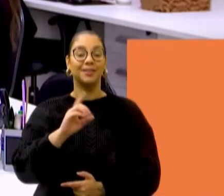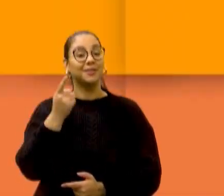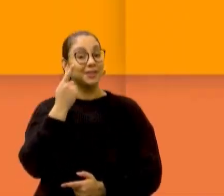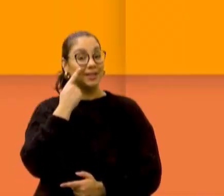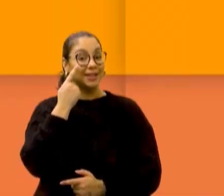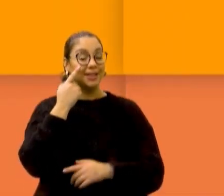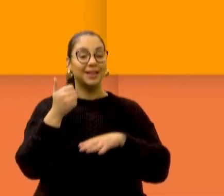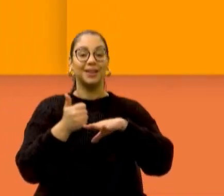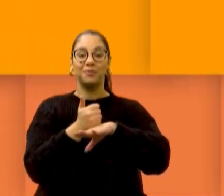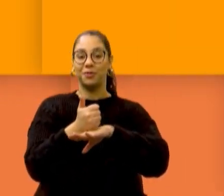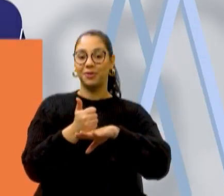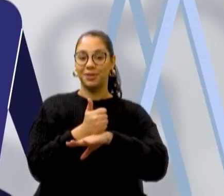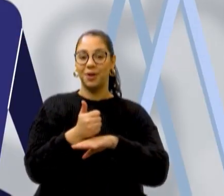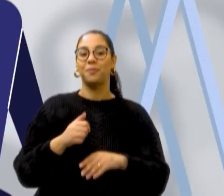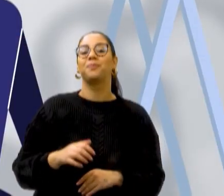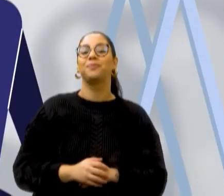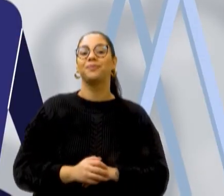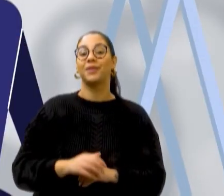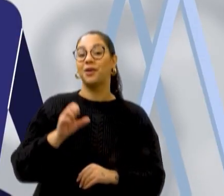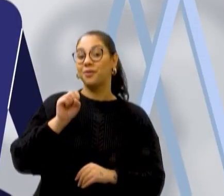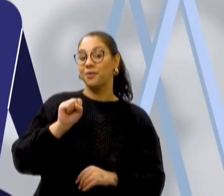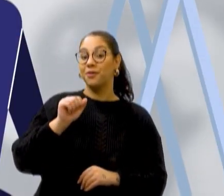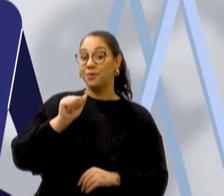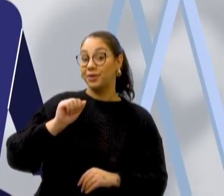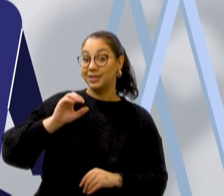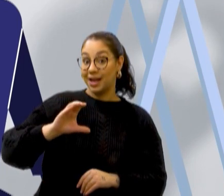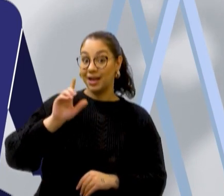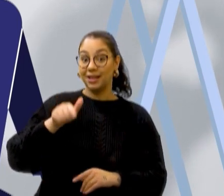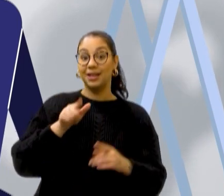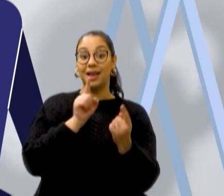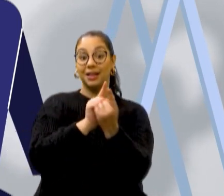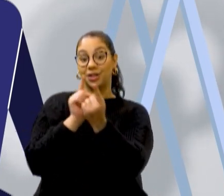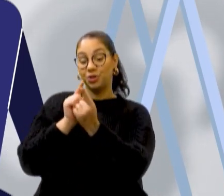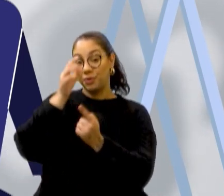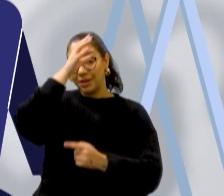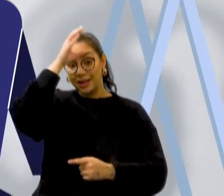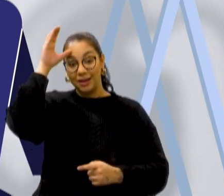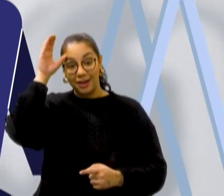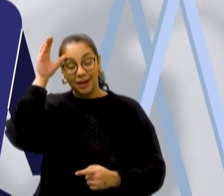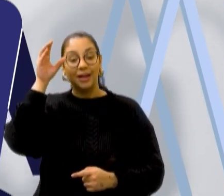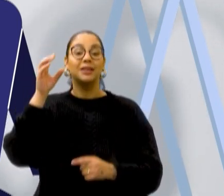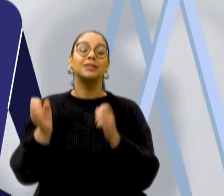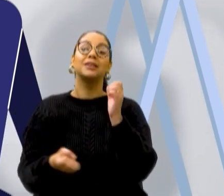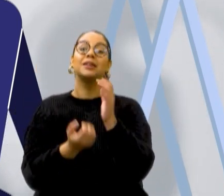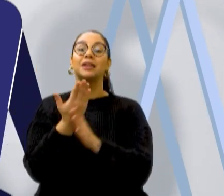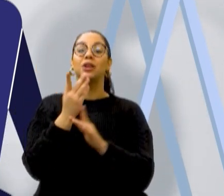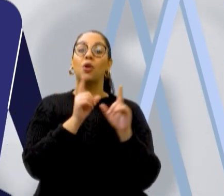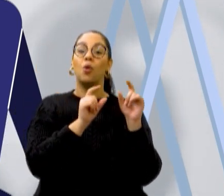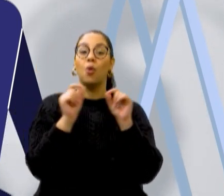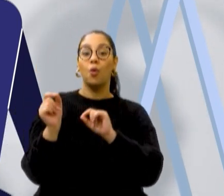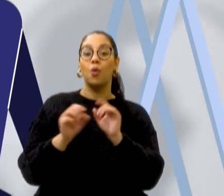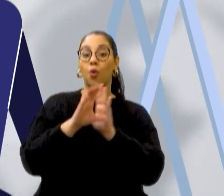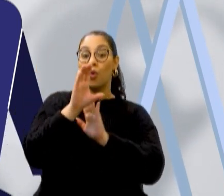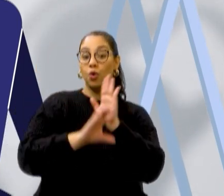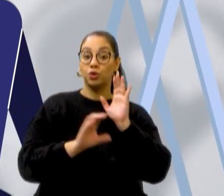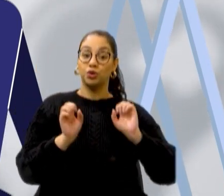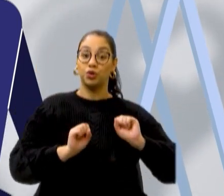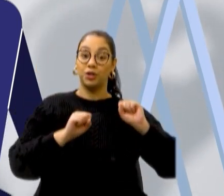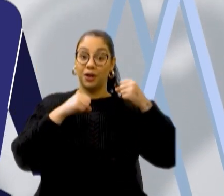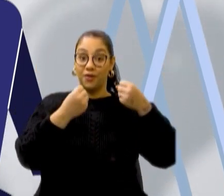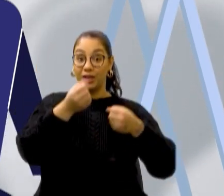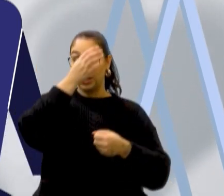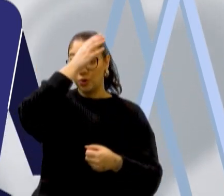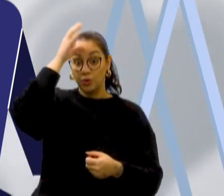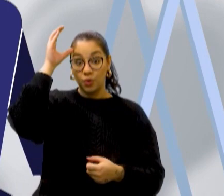na profissão o saque serviço de atendimento ao consumidor ou cliente surgiu após a criação do Código de